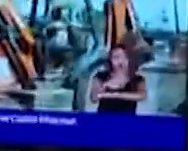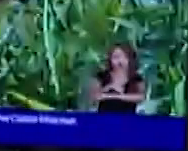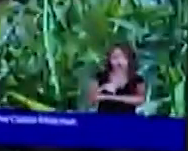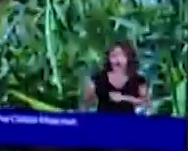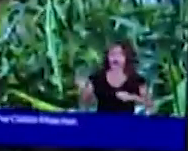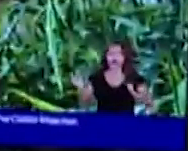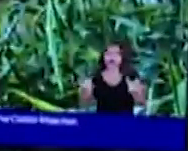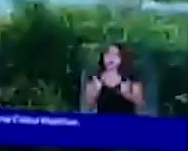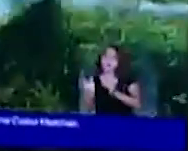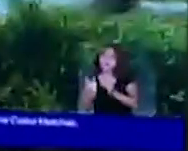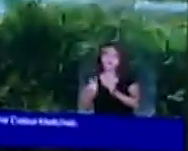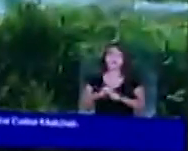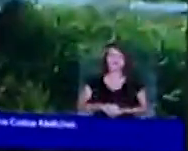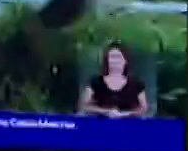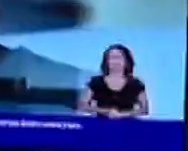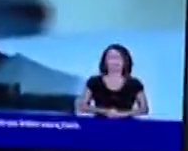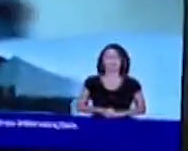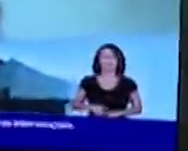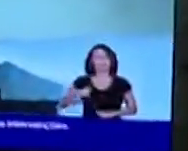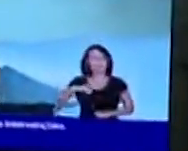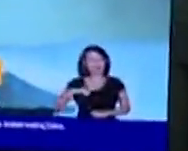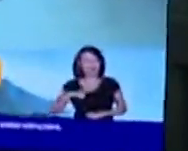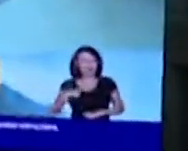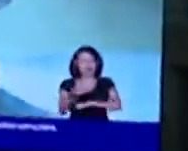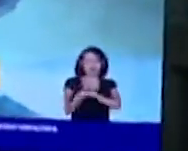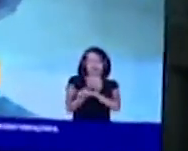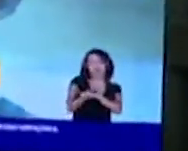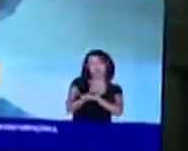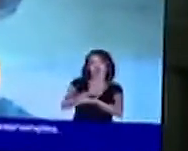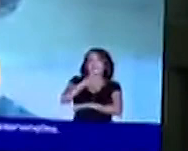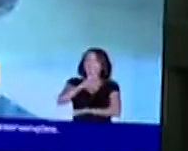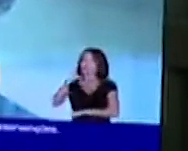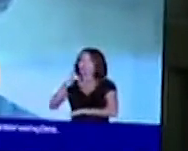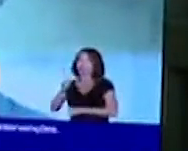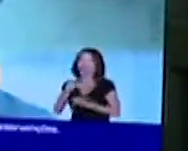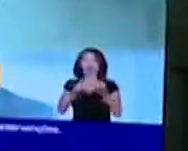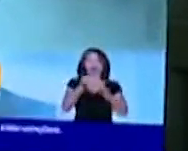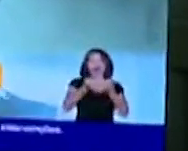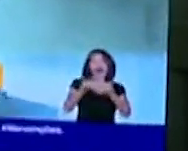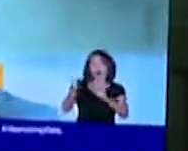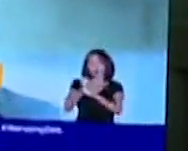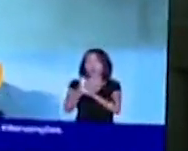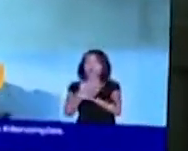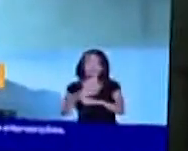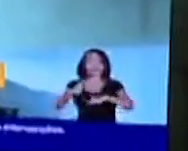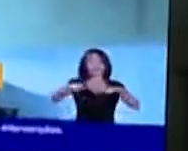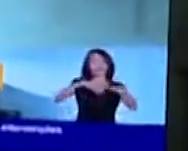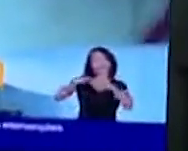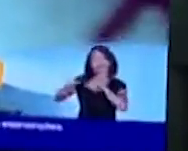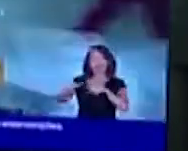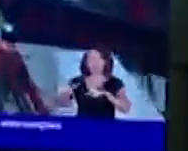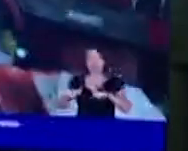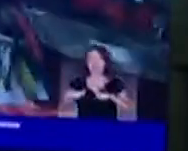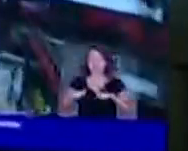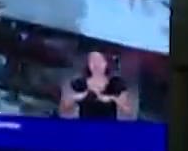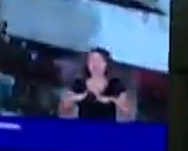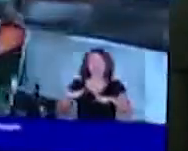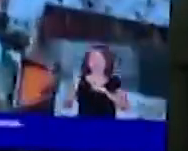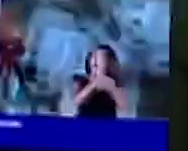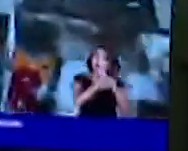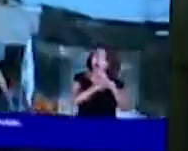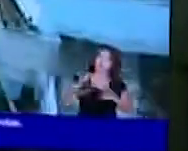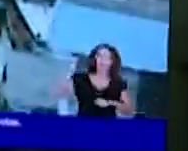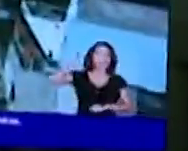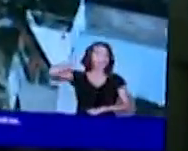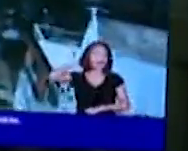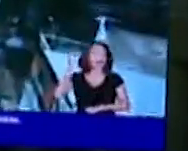hoje vão ter oportunidade de dormir e viver em paz. E a propriedade na mão registrada, passada num papel, a tua